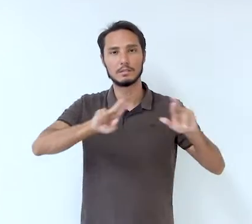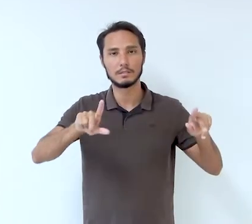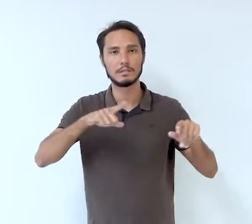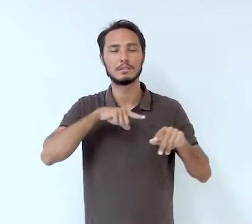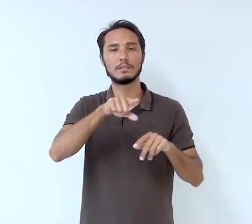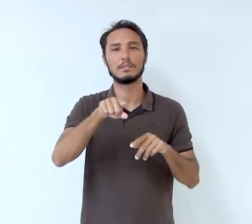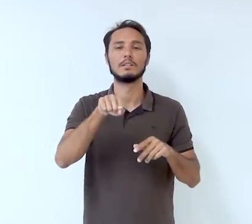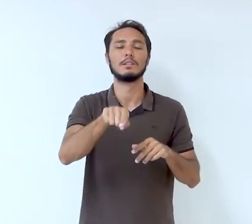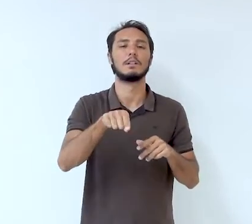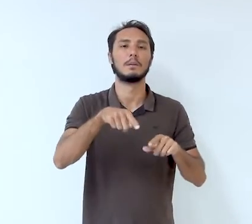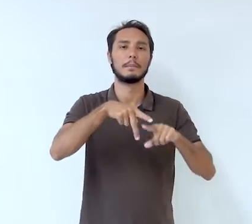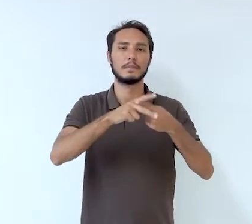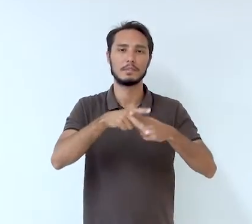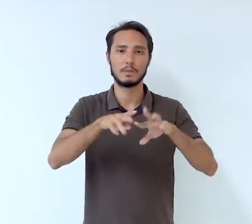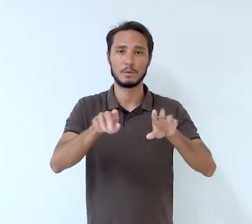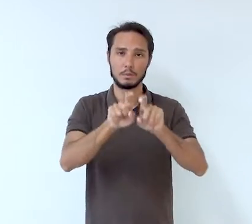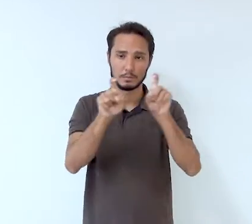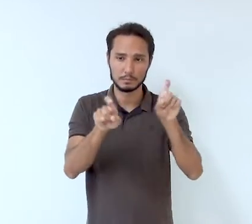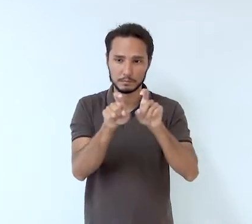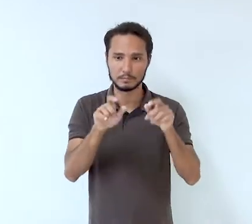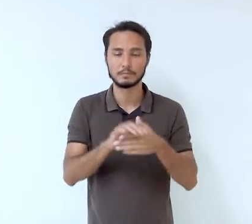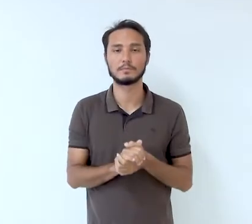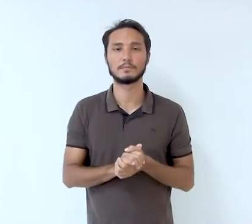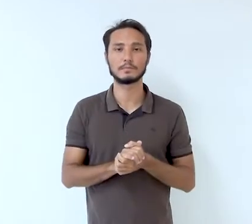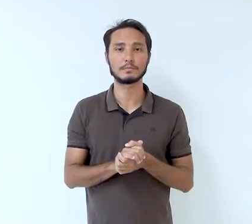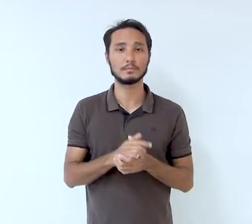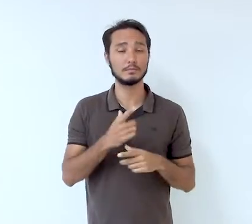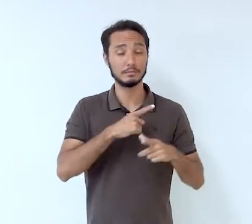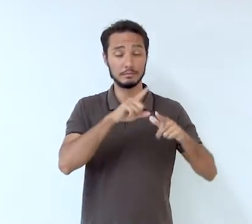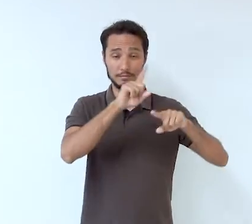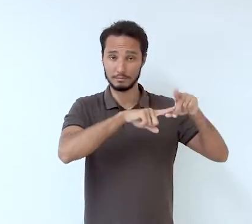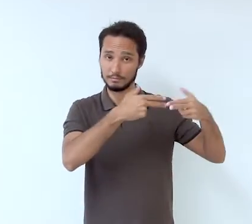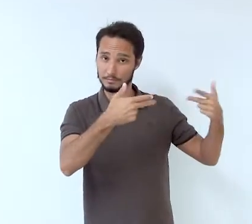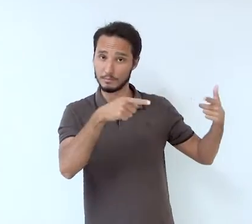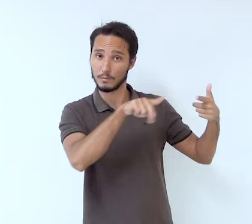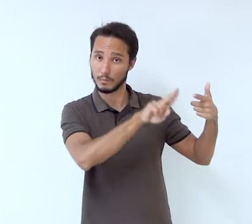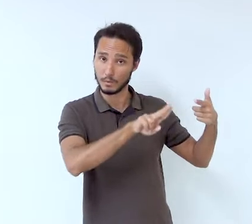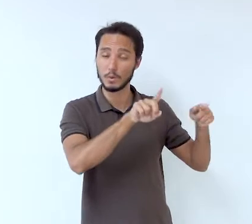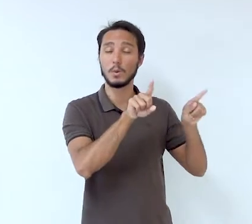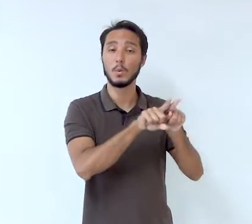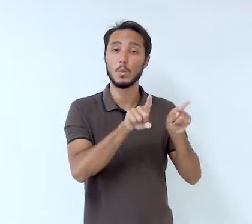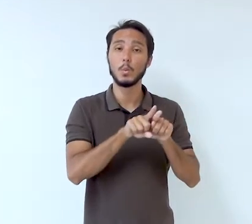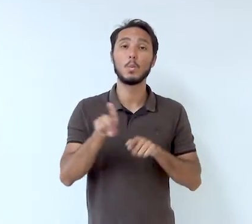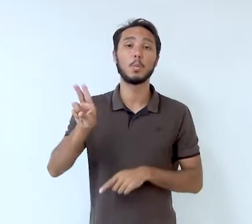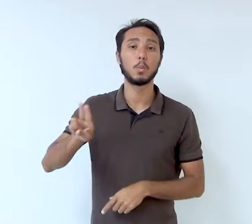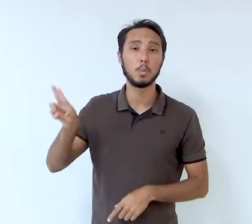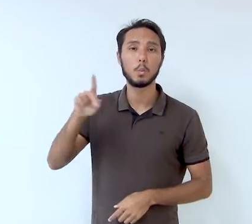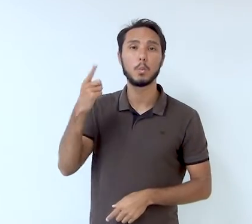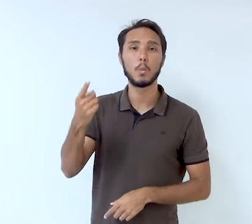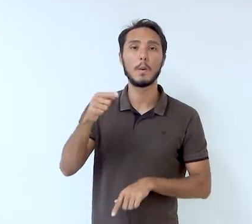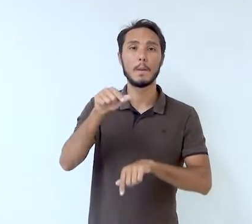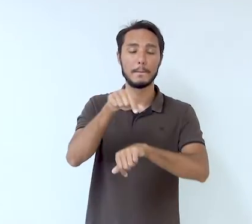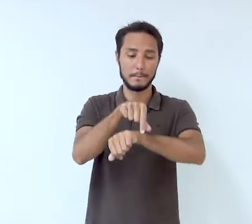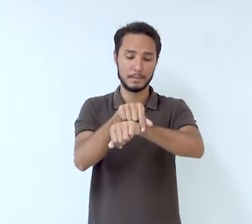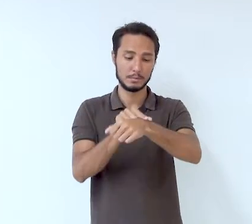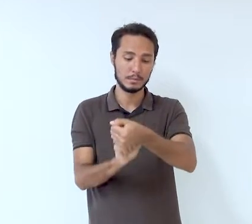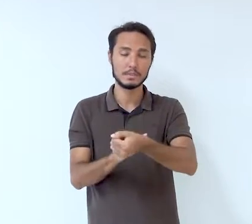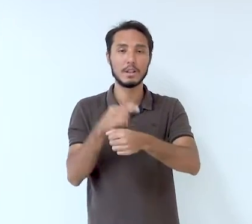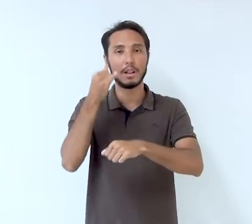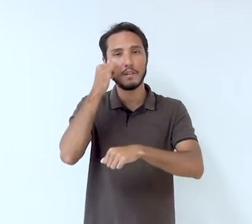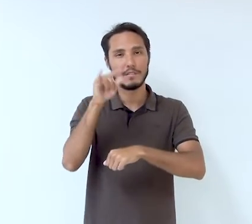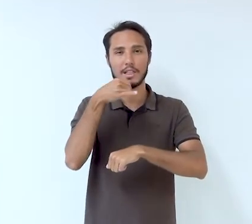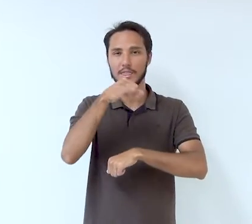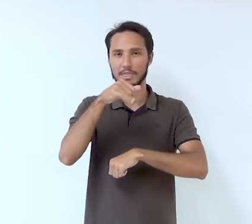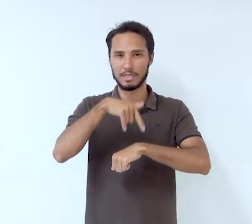na hora da manutenção dos computadores. Além dessas ferramentas, é recomendável também a utilização de uma pulseira